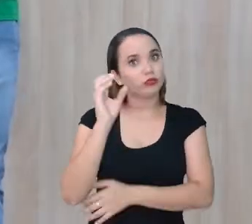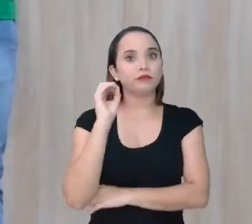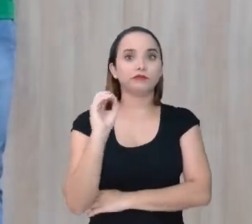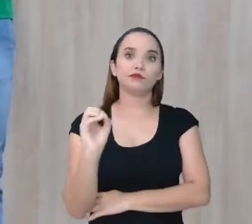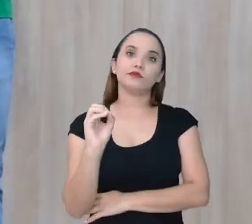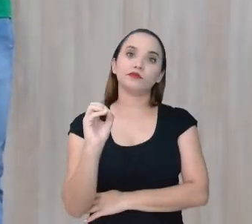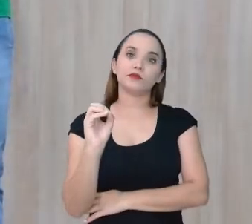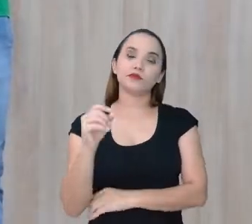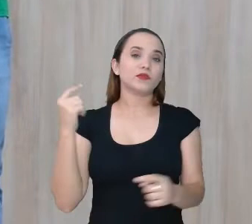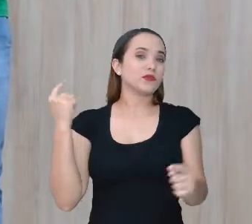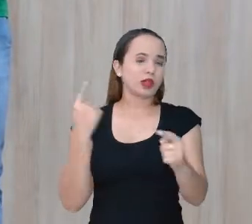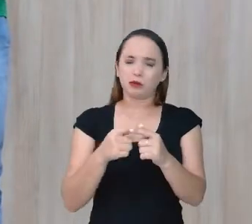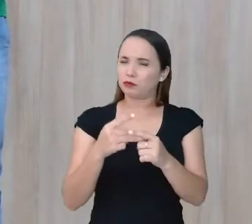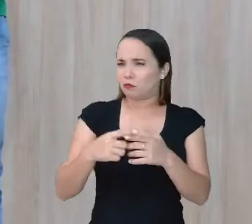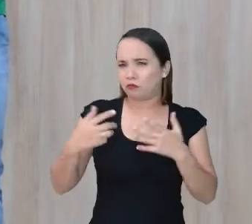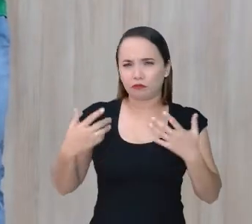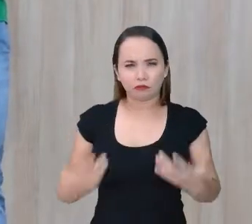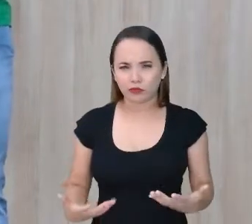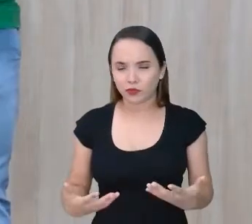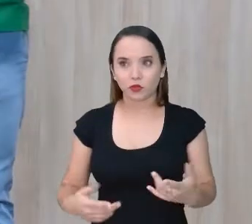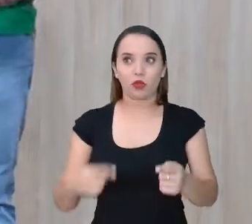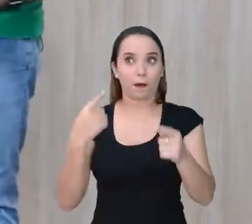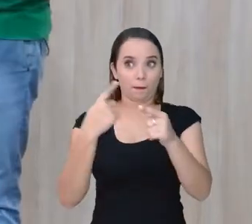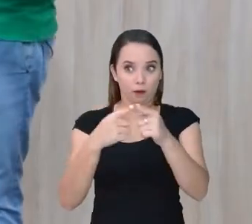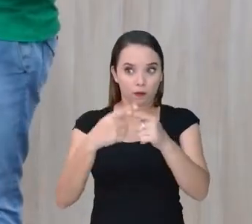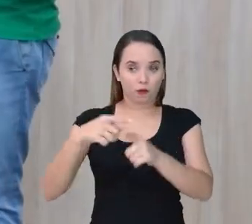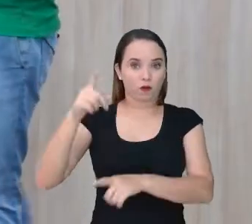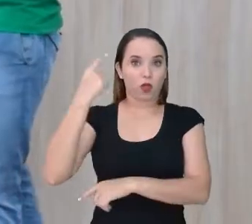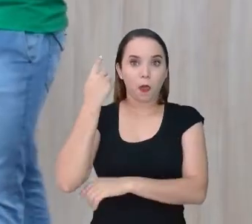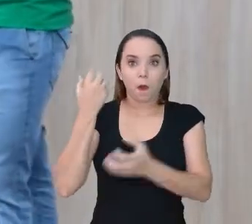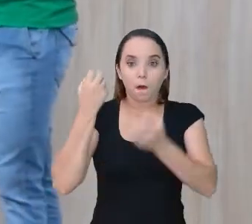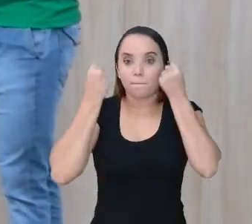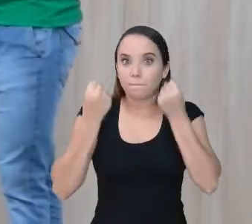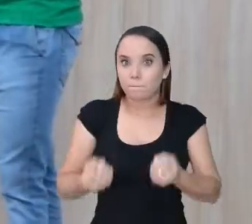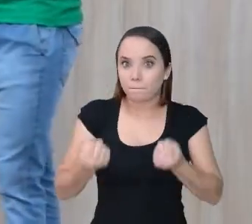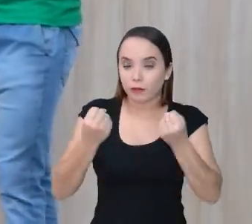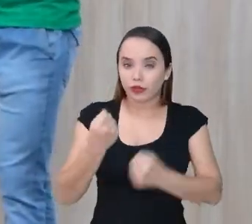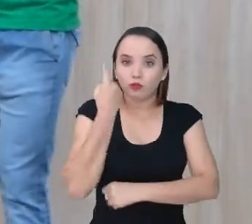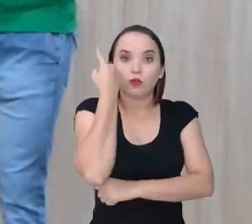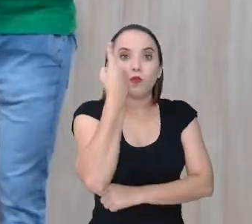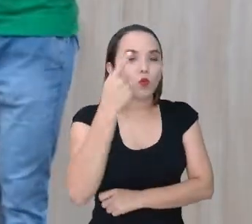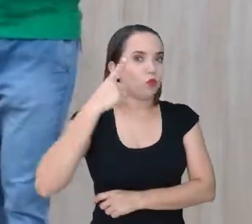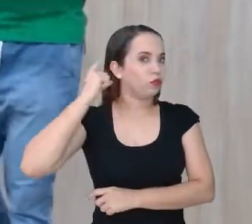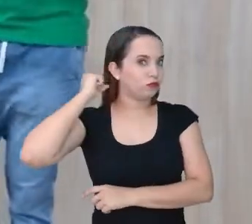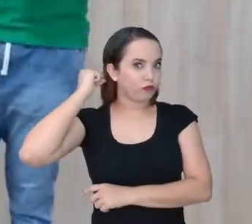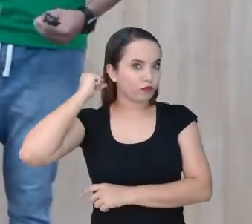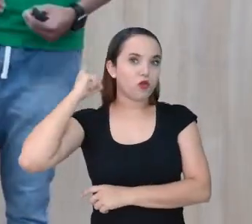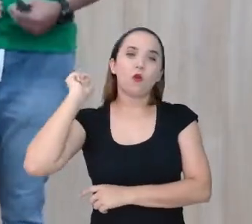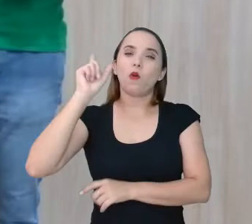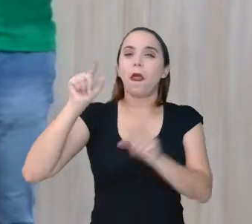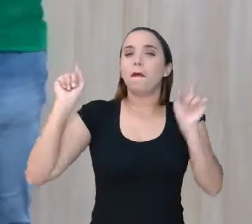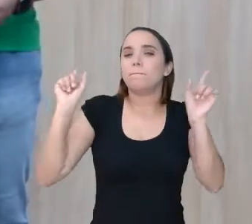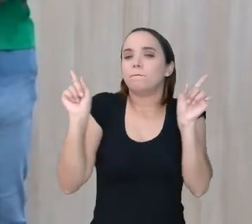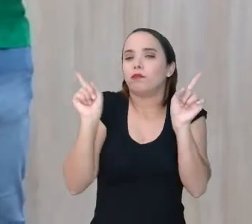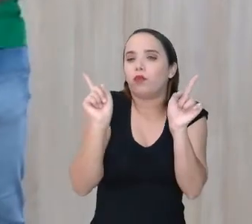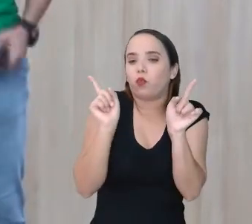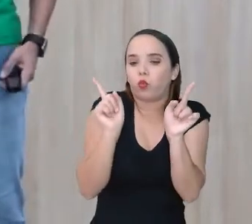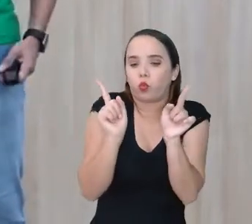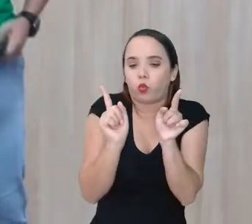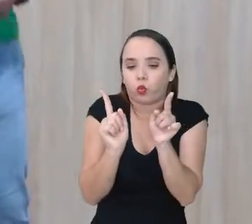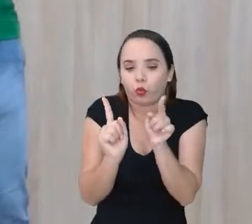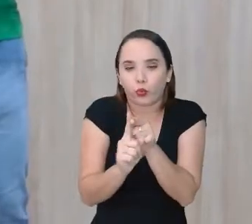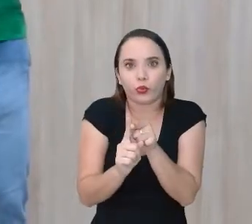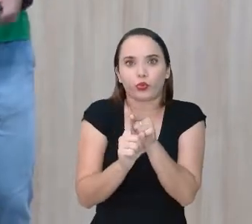quê? Porque o peso, tá? O peso de um fio de cabelo, ele é um número muito pequeno. Então tem que ser uma